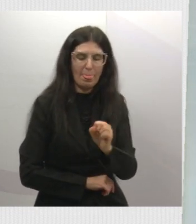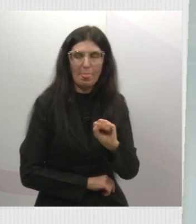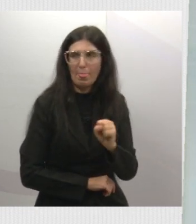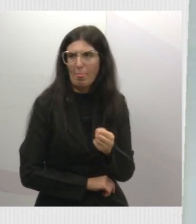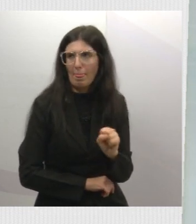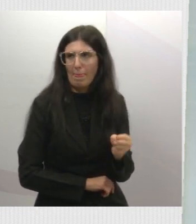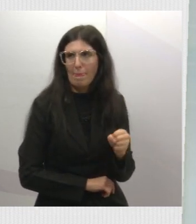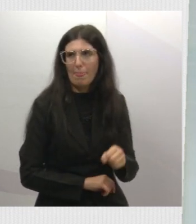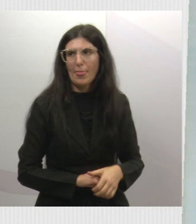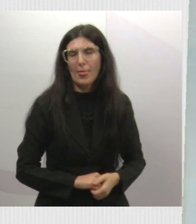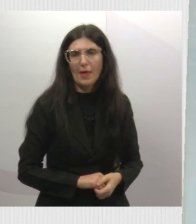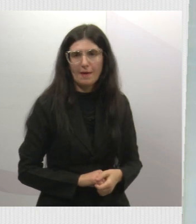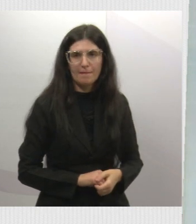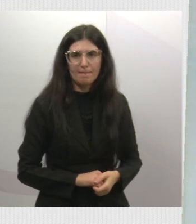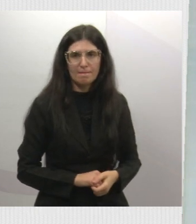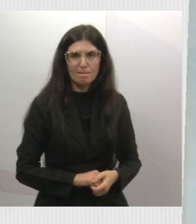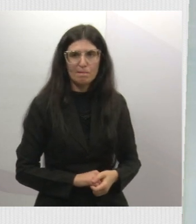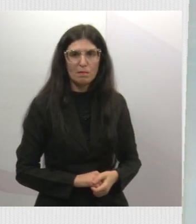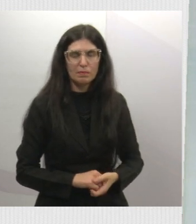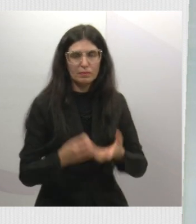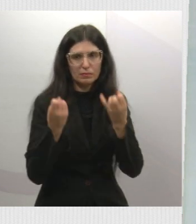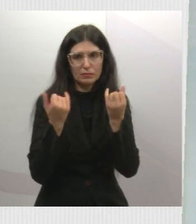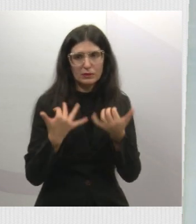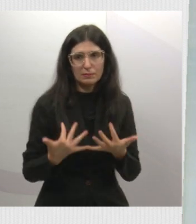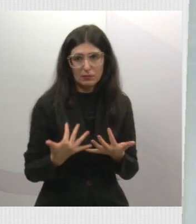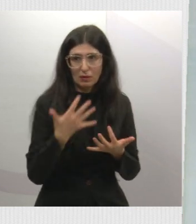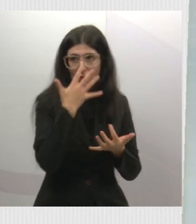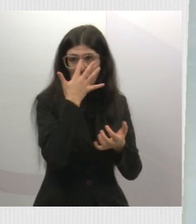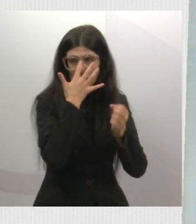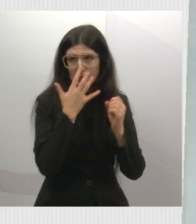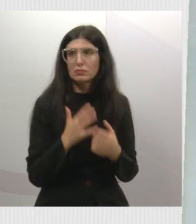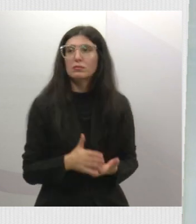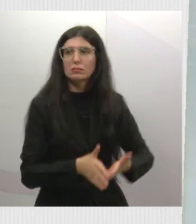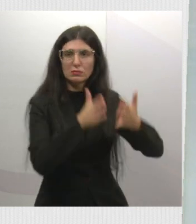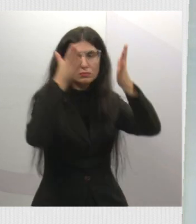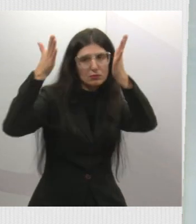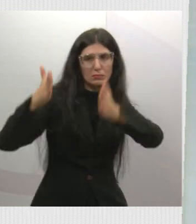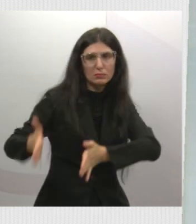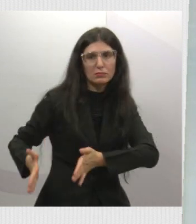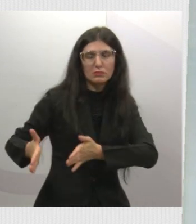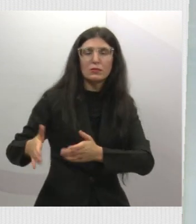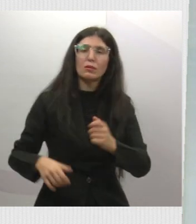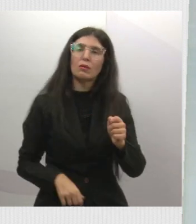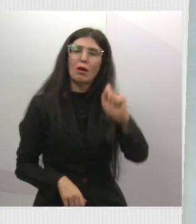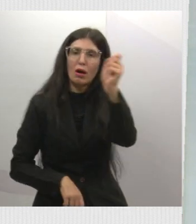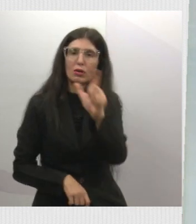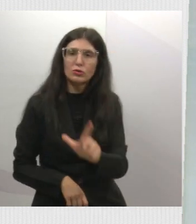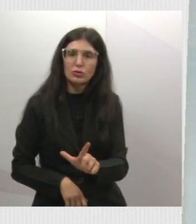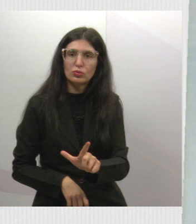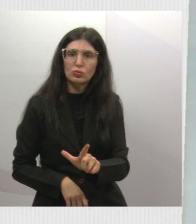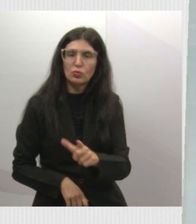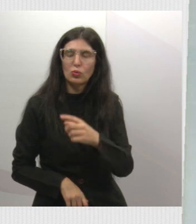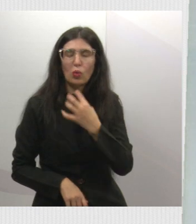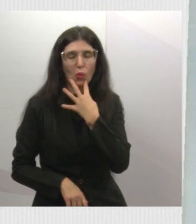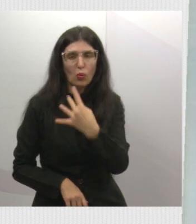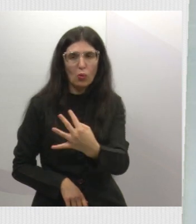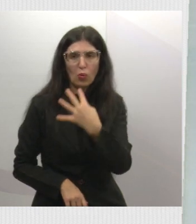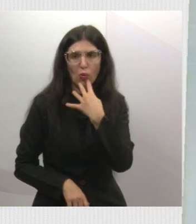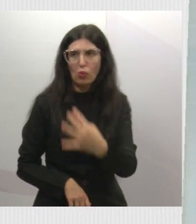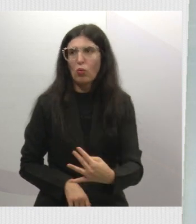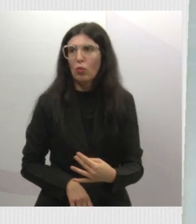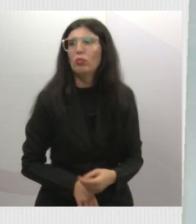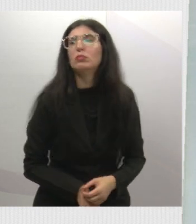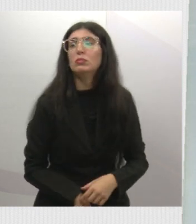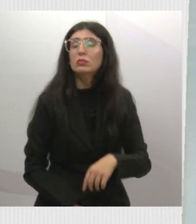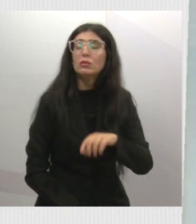72.768.000. Quero ressaltar que essa coluna em azul, ela é total liquidado. Isso quer